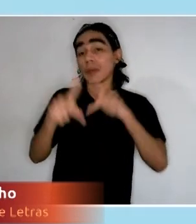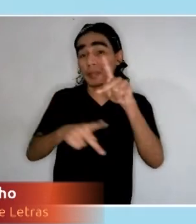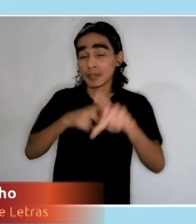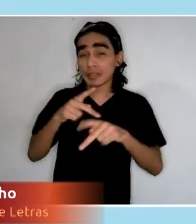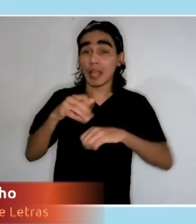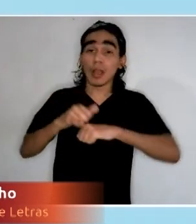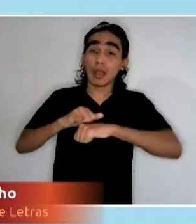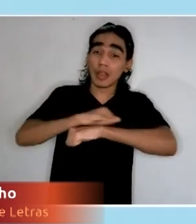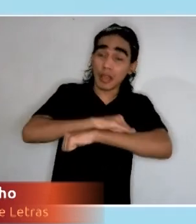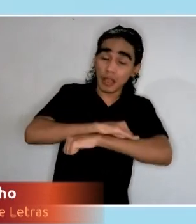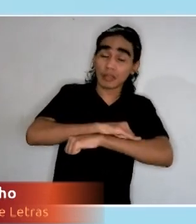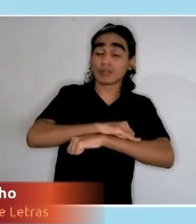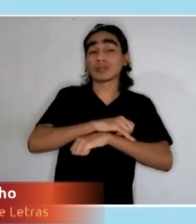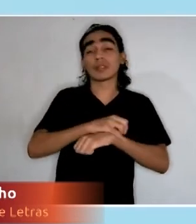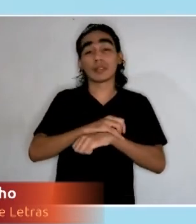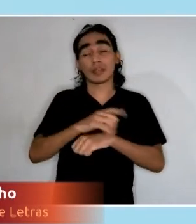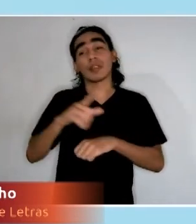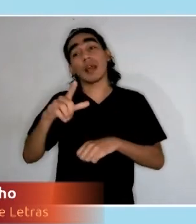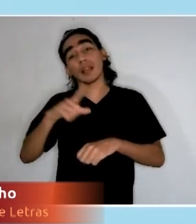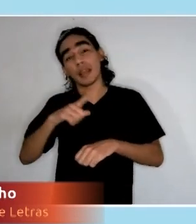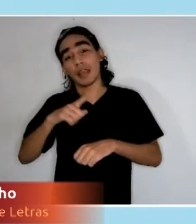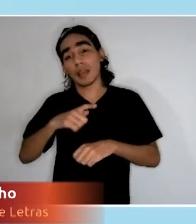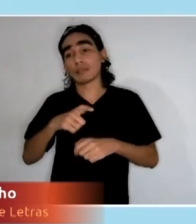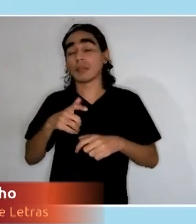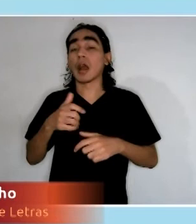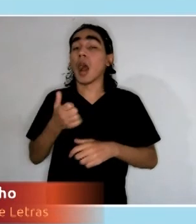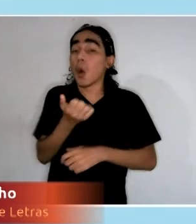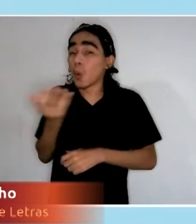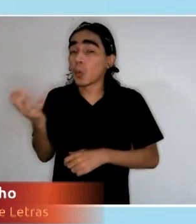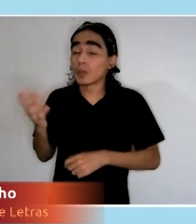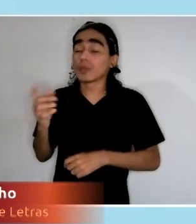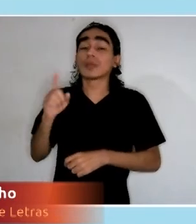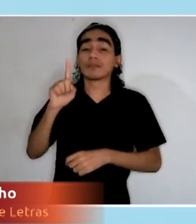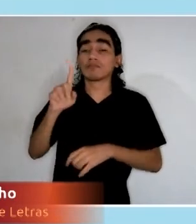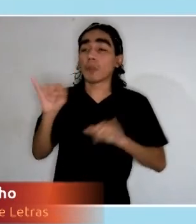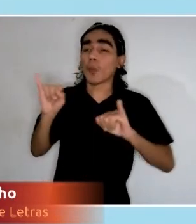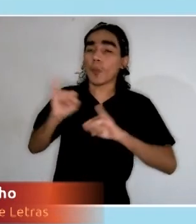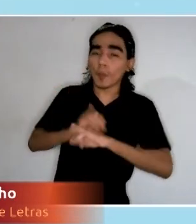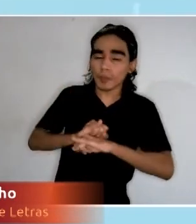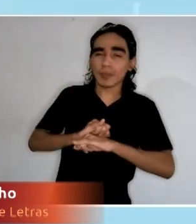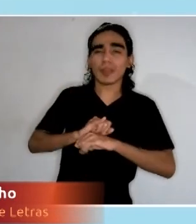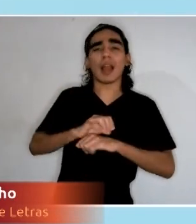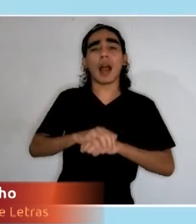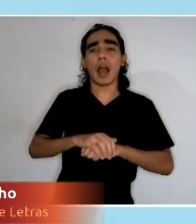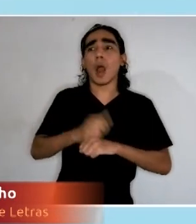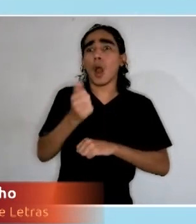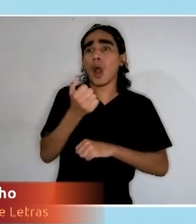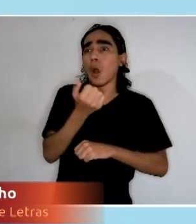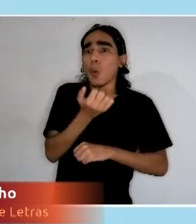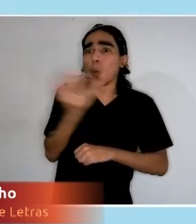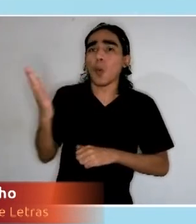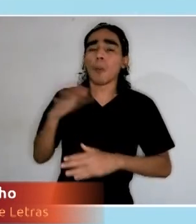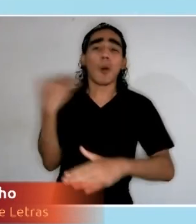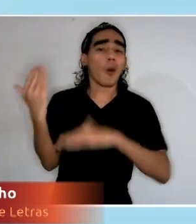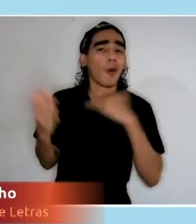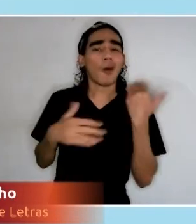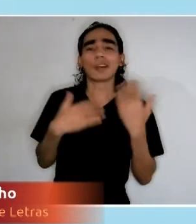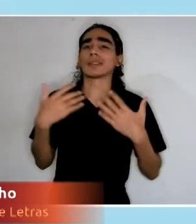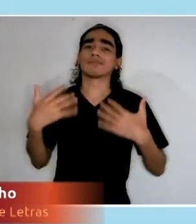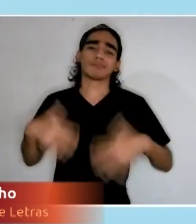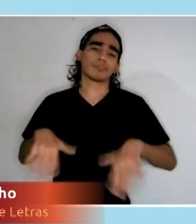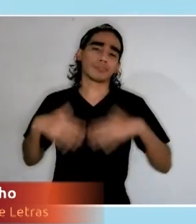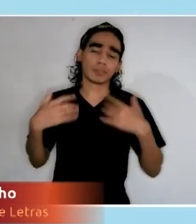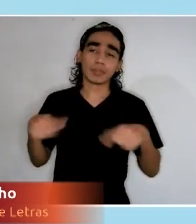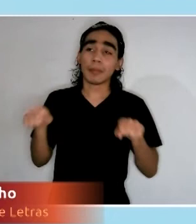ou mais tem desnutrição, estamos com 560 mil mortes por Covid, A gente está vivendo eventos extremos, né, com